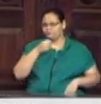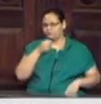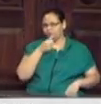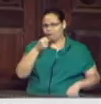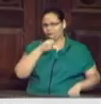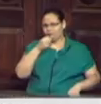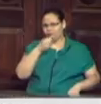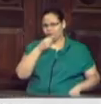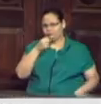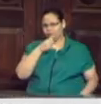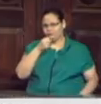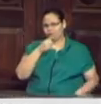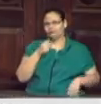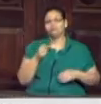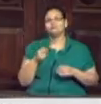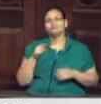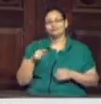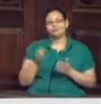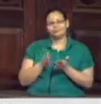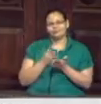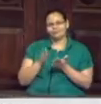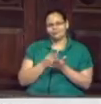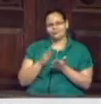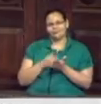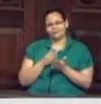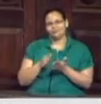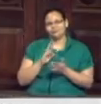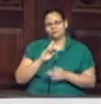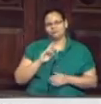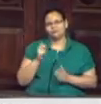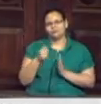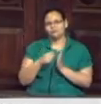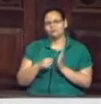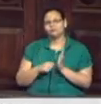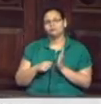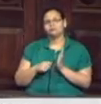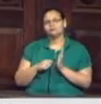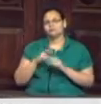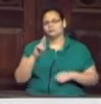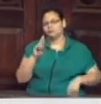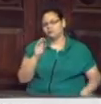jornalista e editor de livros Roberto Feice,